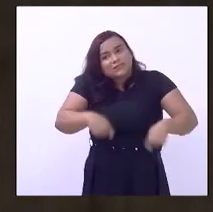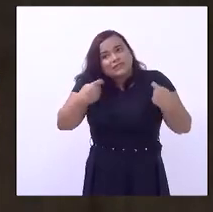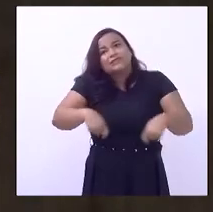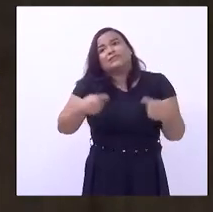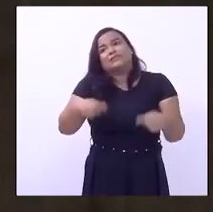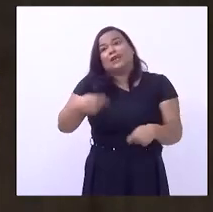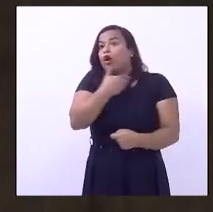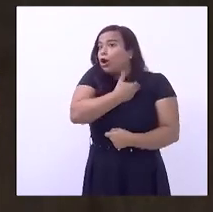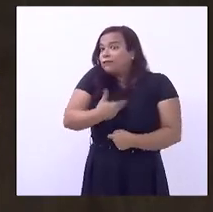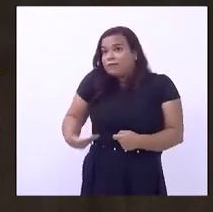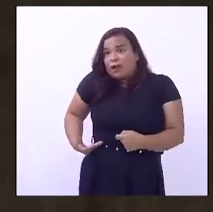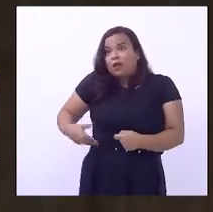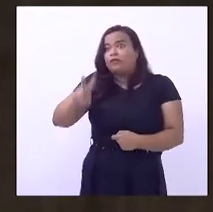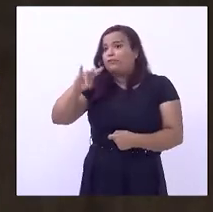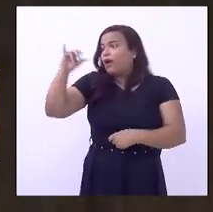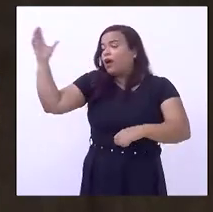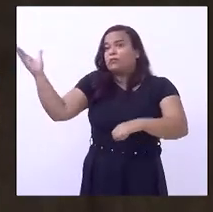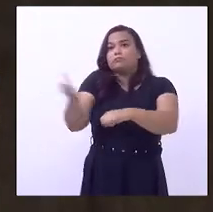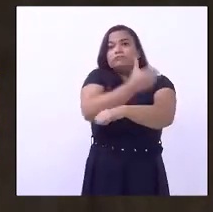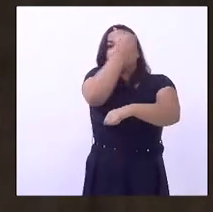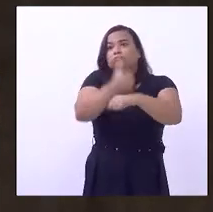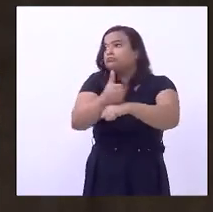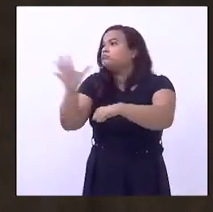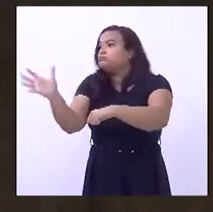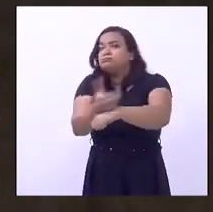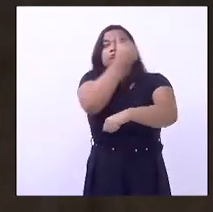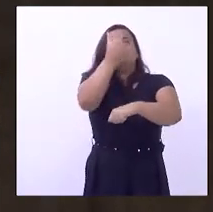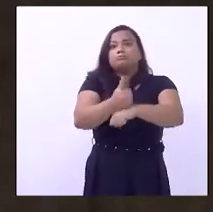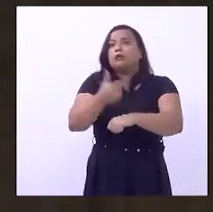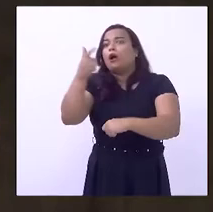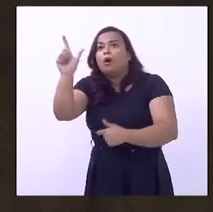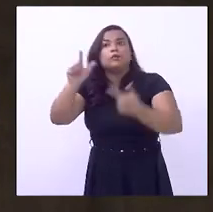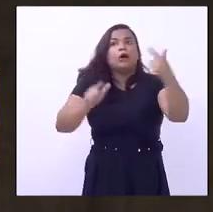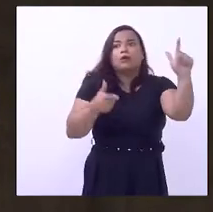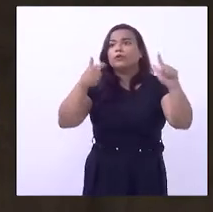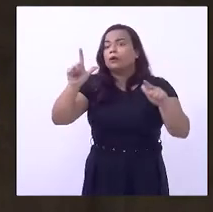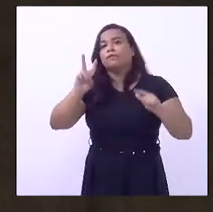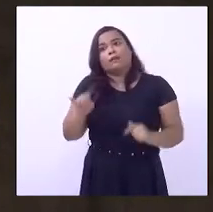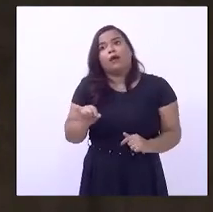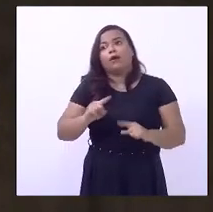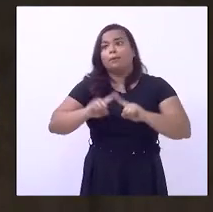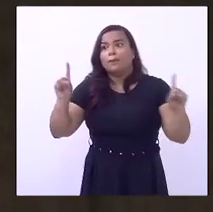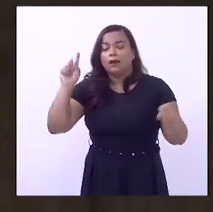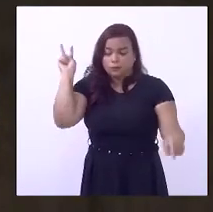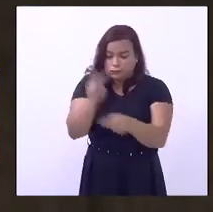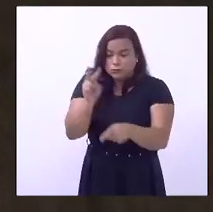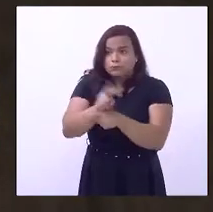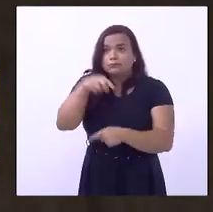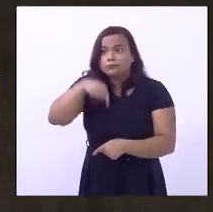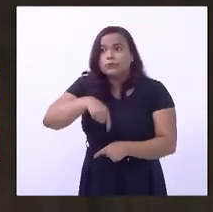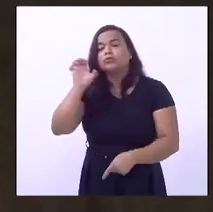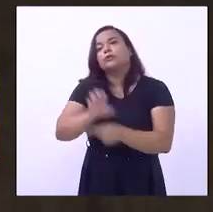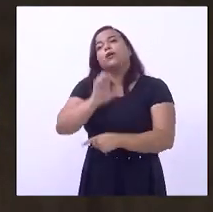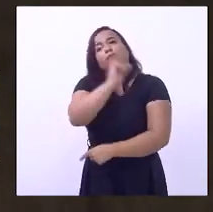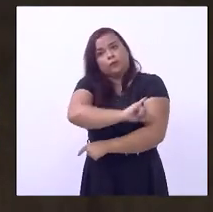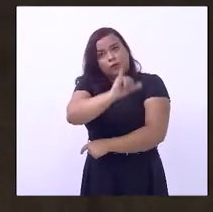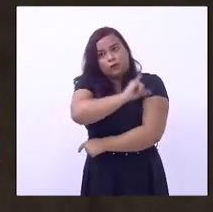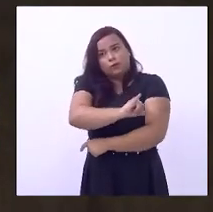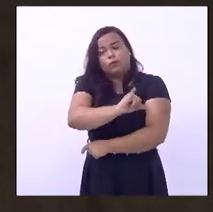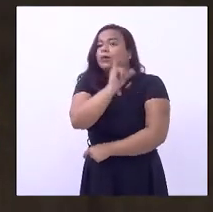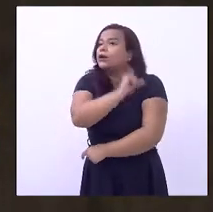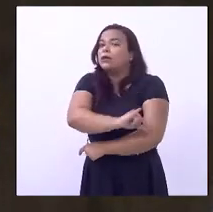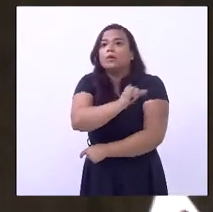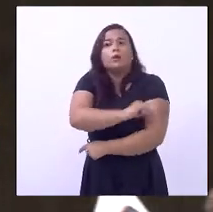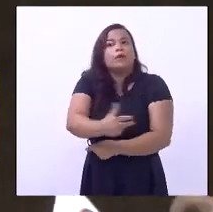senhor presidente, mas nós temos que defender o nosso Estado. O Rio de Janeiro, definitivamente, não